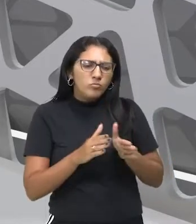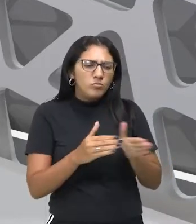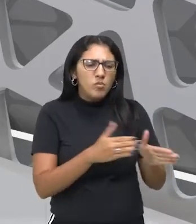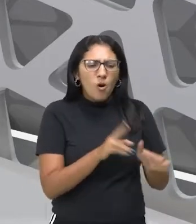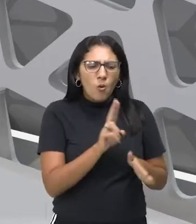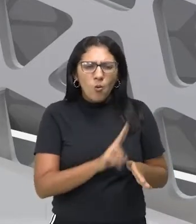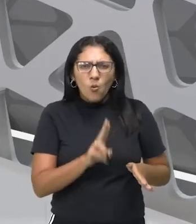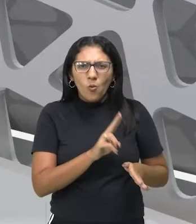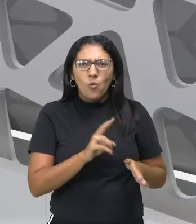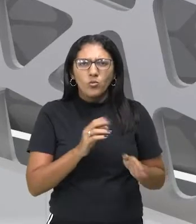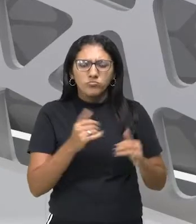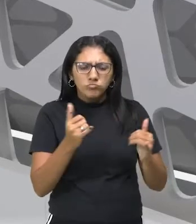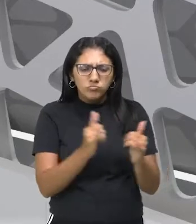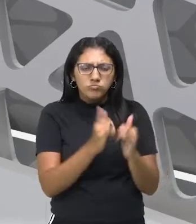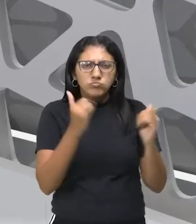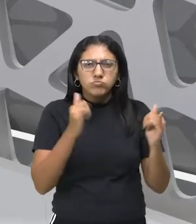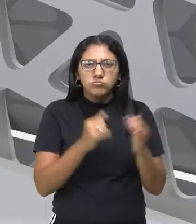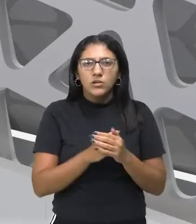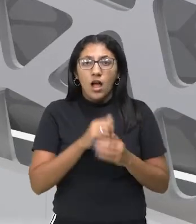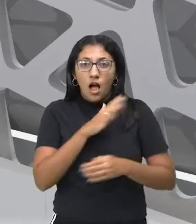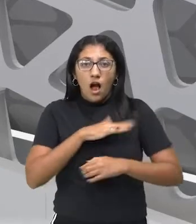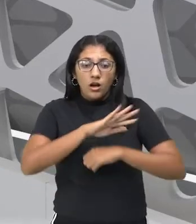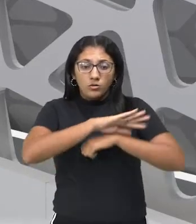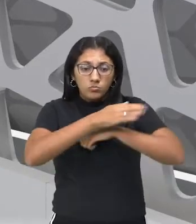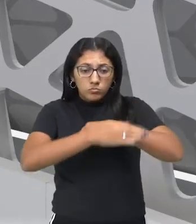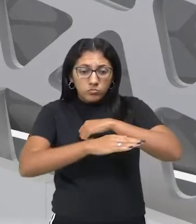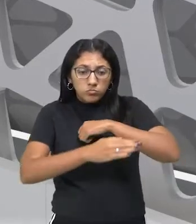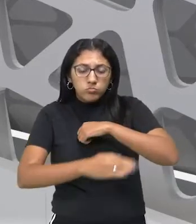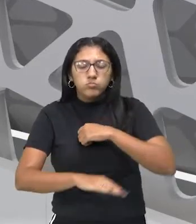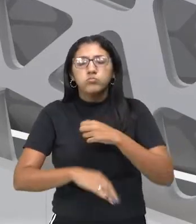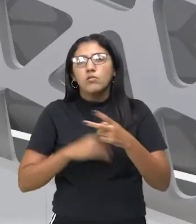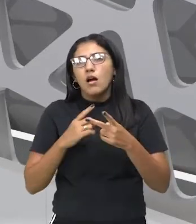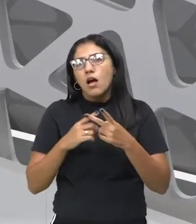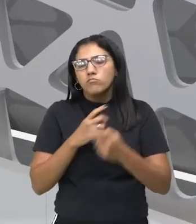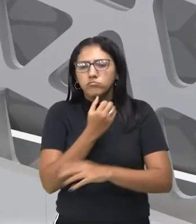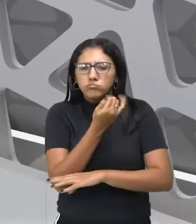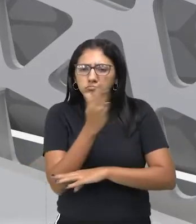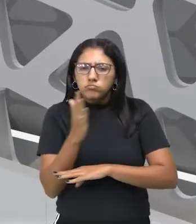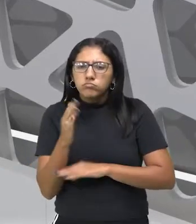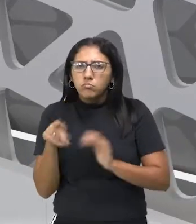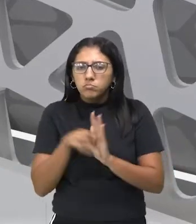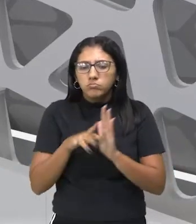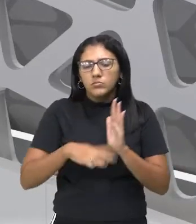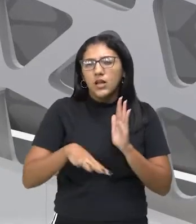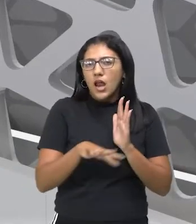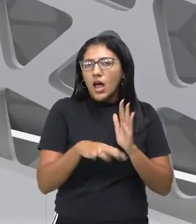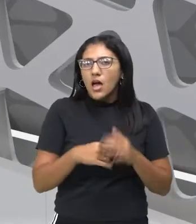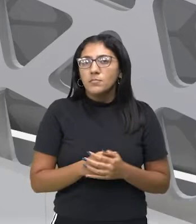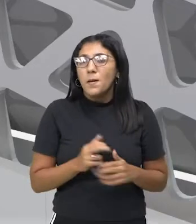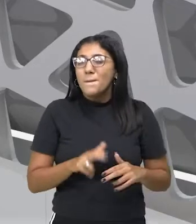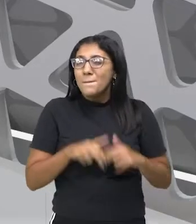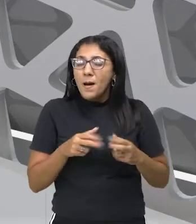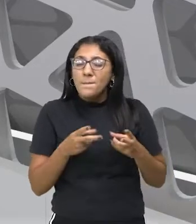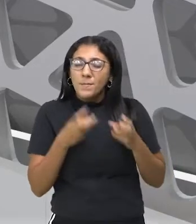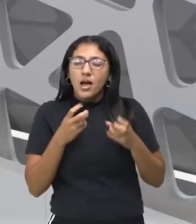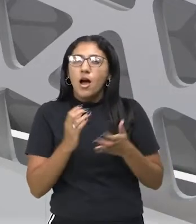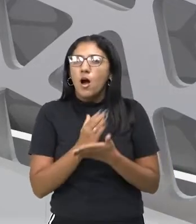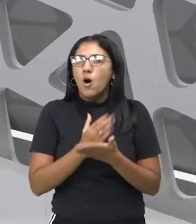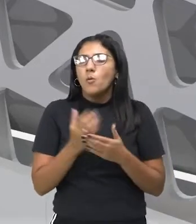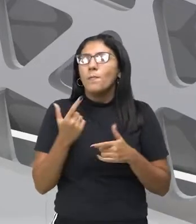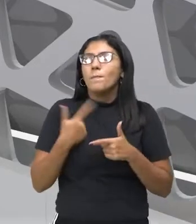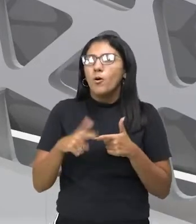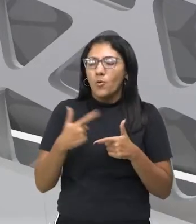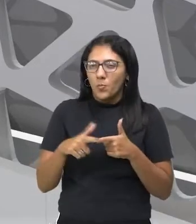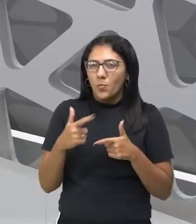ser utilizado, do relevo, da vegetação que ali se faz presente, pode-se gerar alguns problemas, que é o que a gente vai analisar